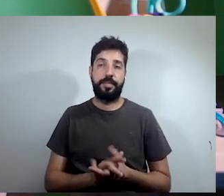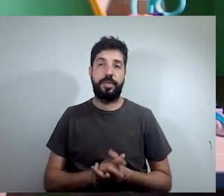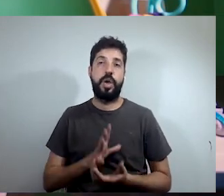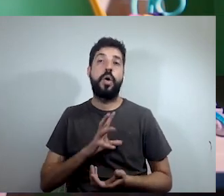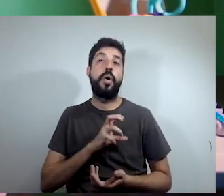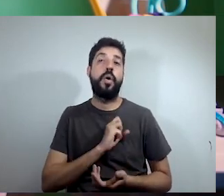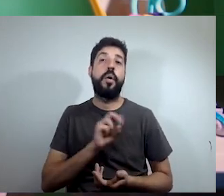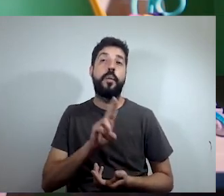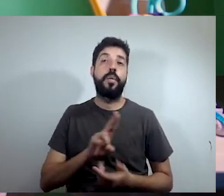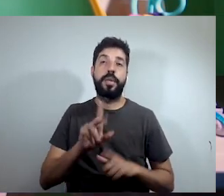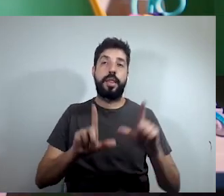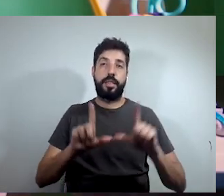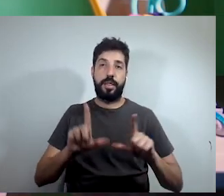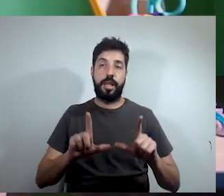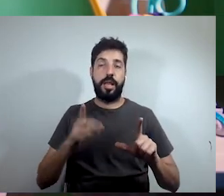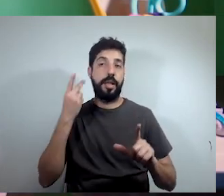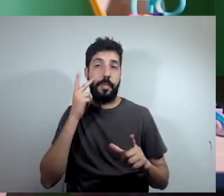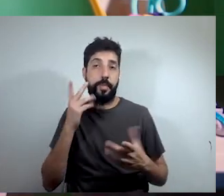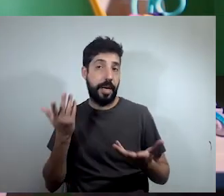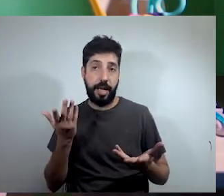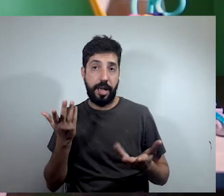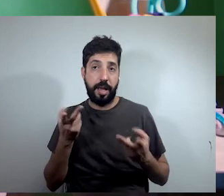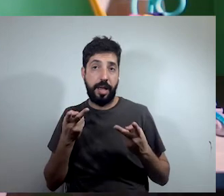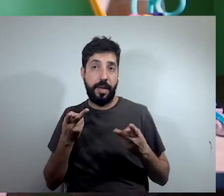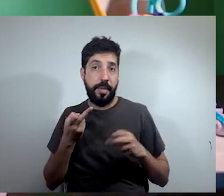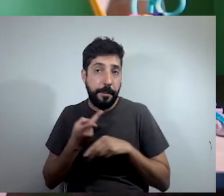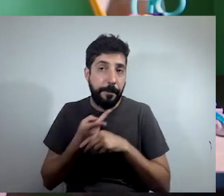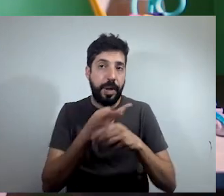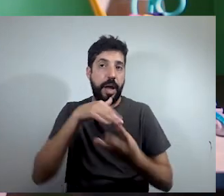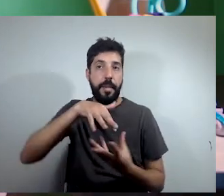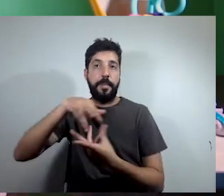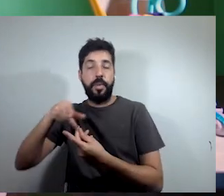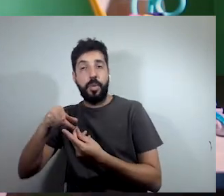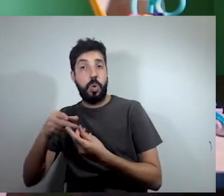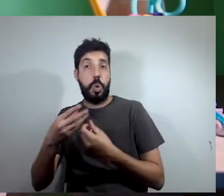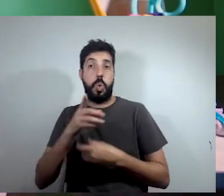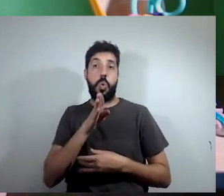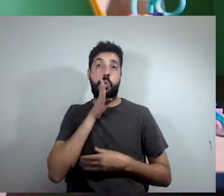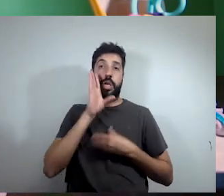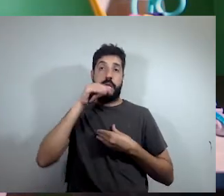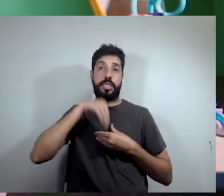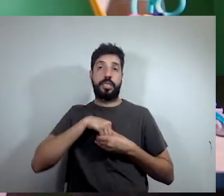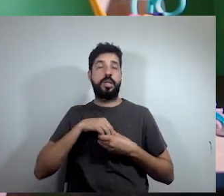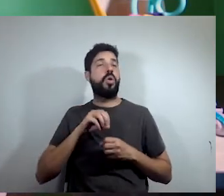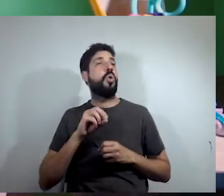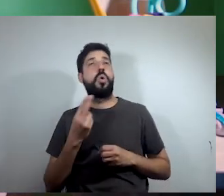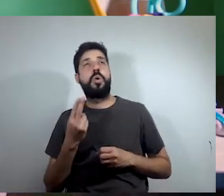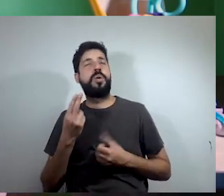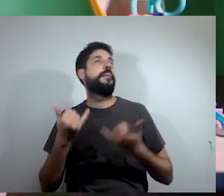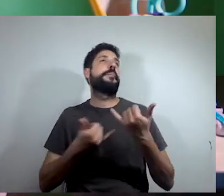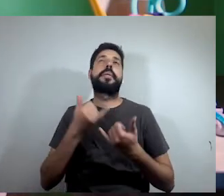gostaria de usar as telas ali para explorar o mundo, para se conhecer, ou para distrair, ou